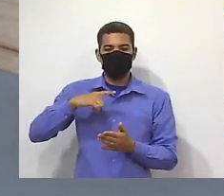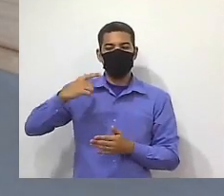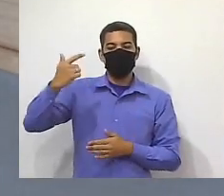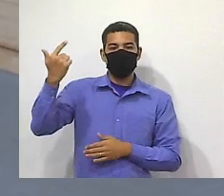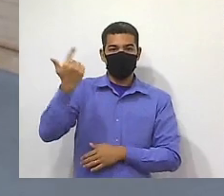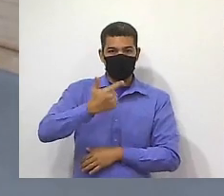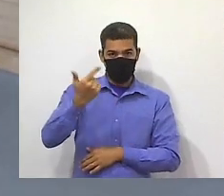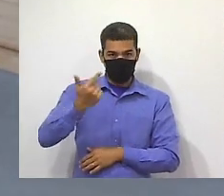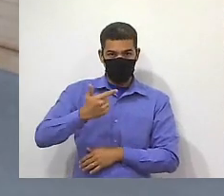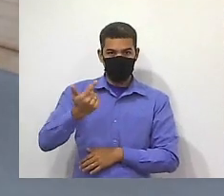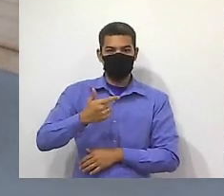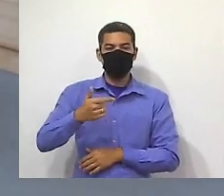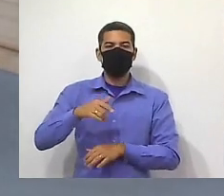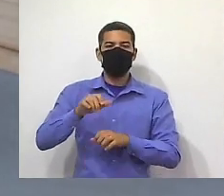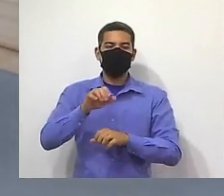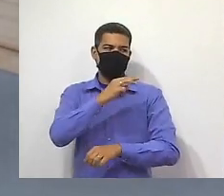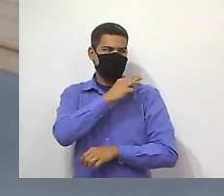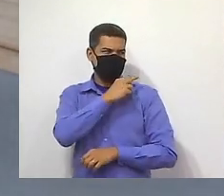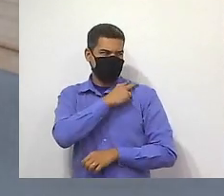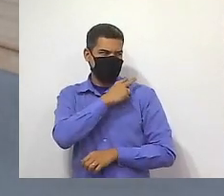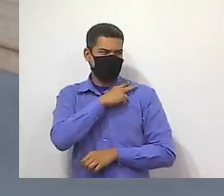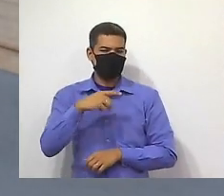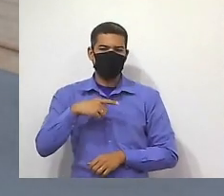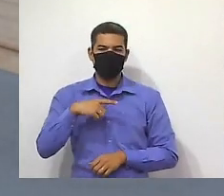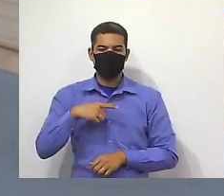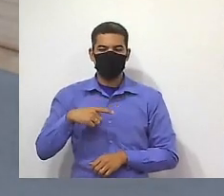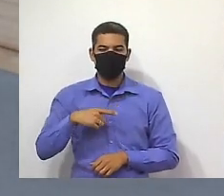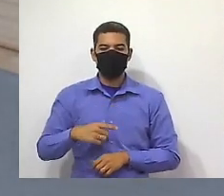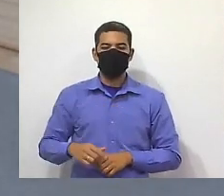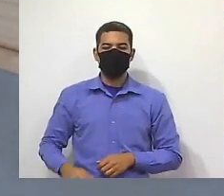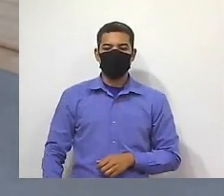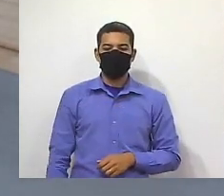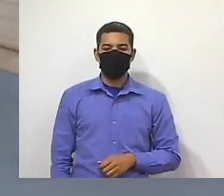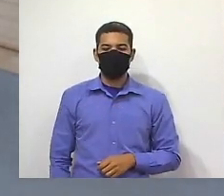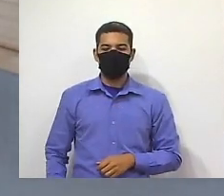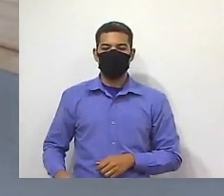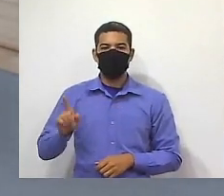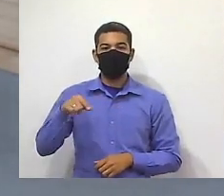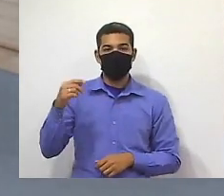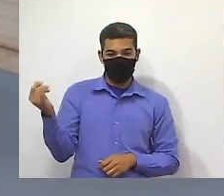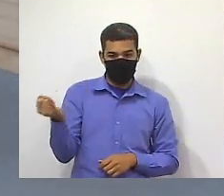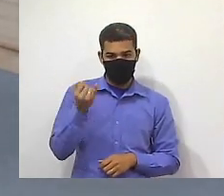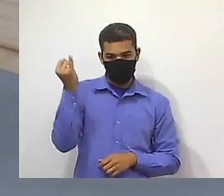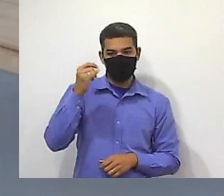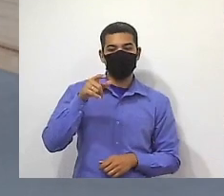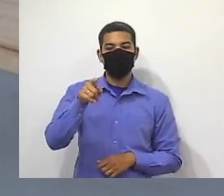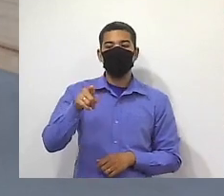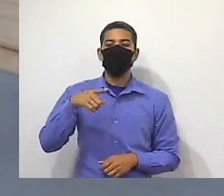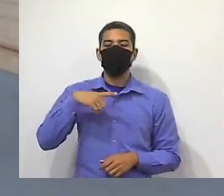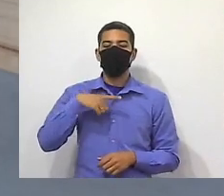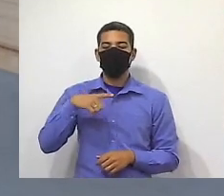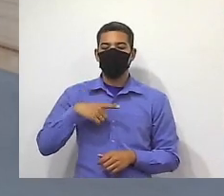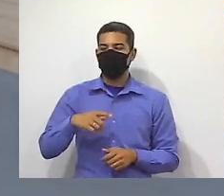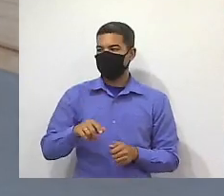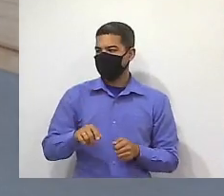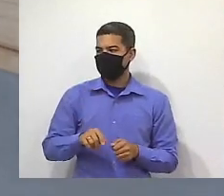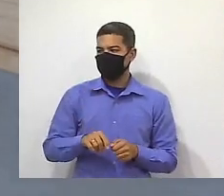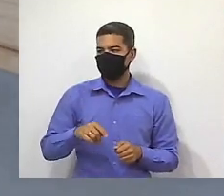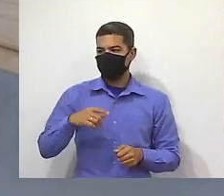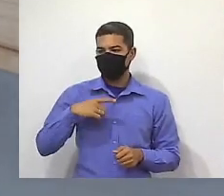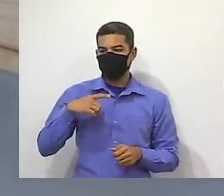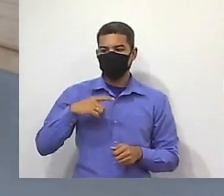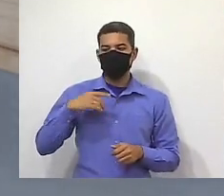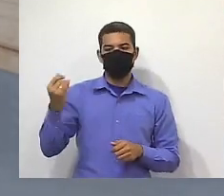ano do ensino médio, que já fez o SSA no ano anterior, é importante que você faça o SSA esse ano